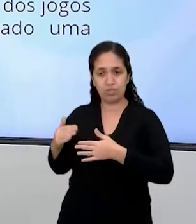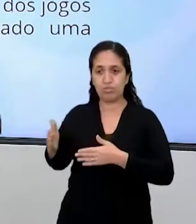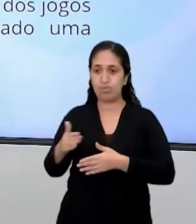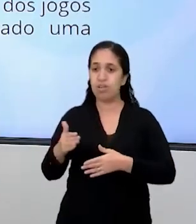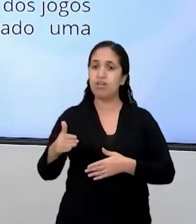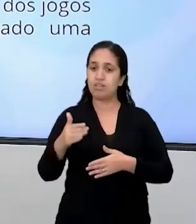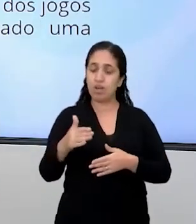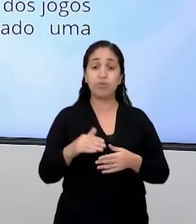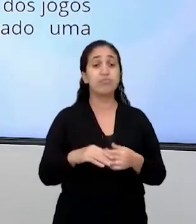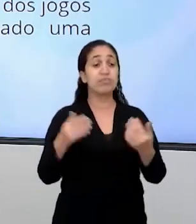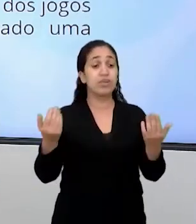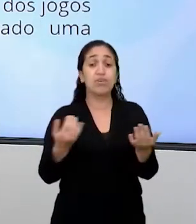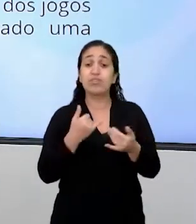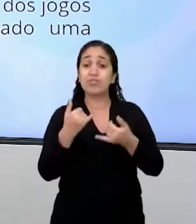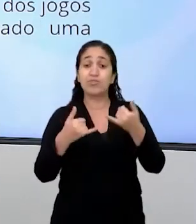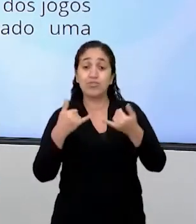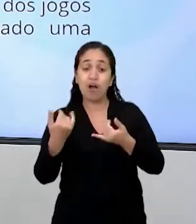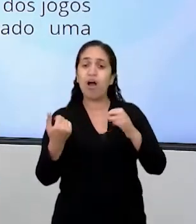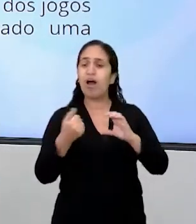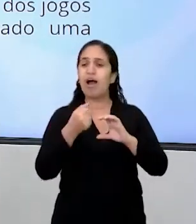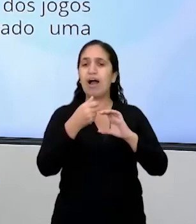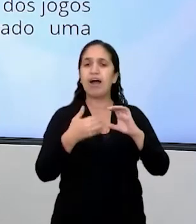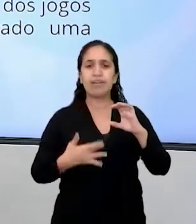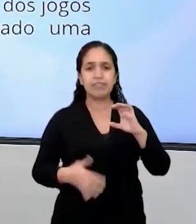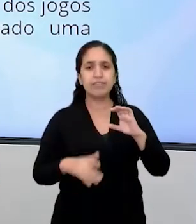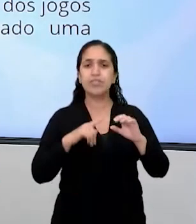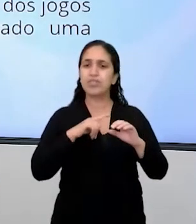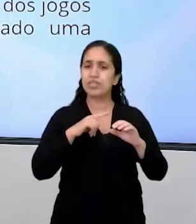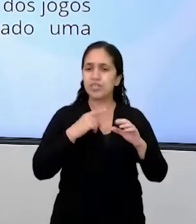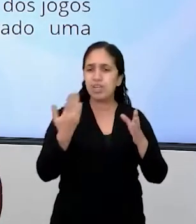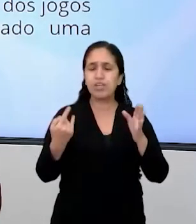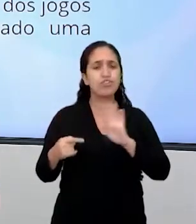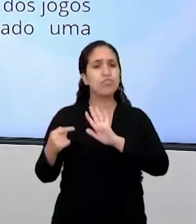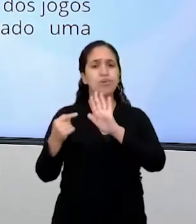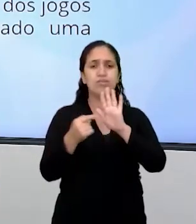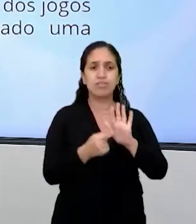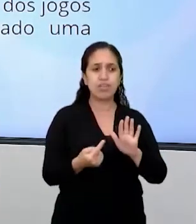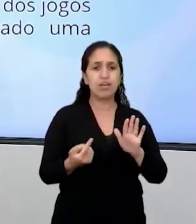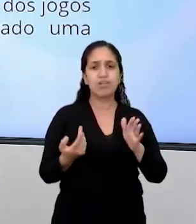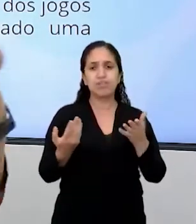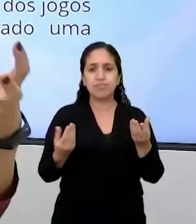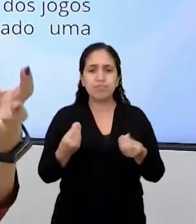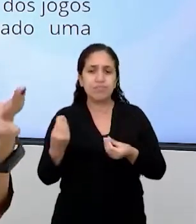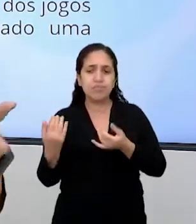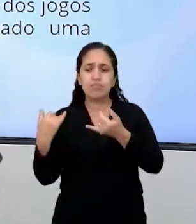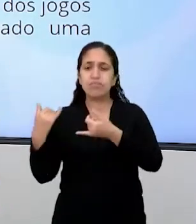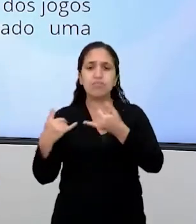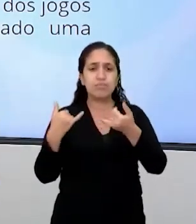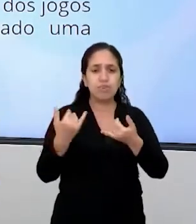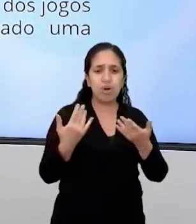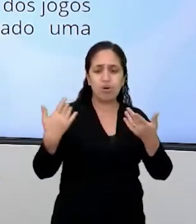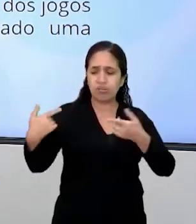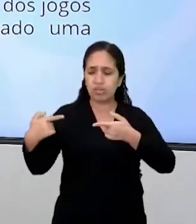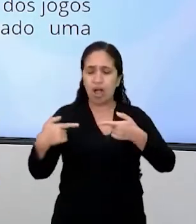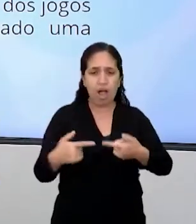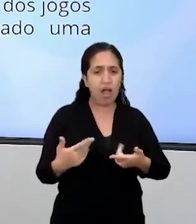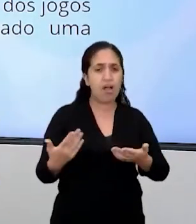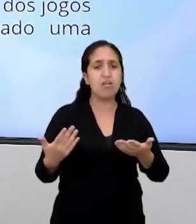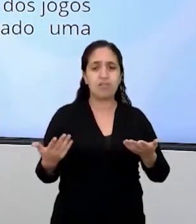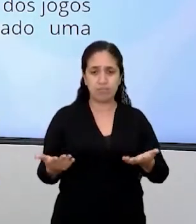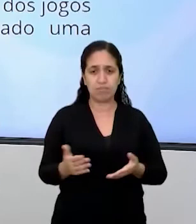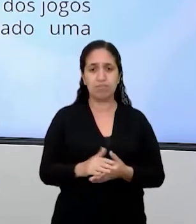esses jogos, eles têm essa característica mesmo, né, de mostrarmos aí a questão dos jogos de guerra,